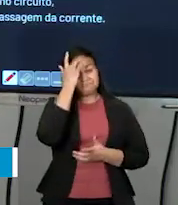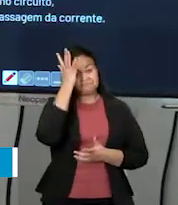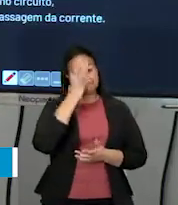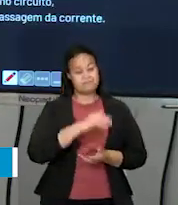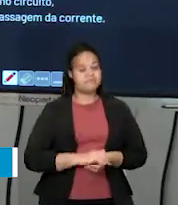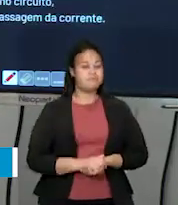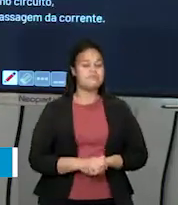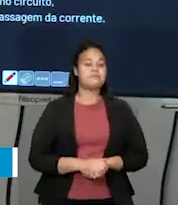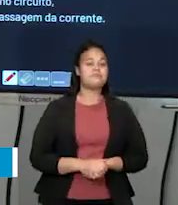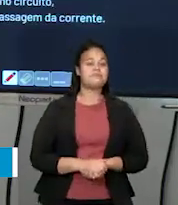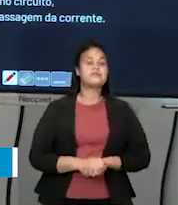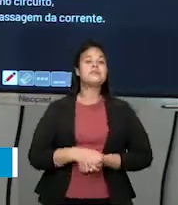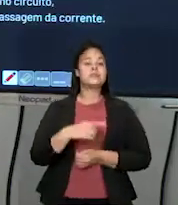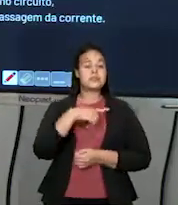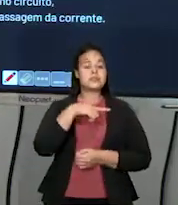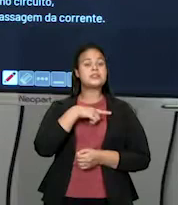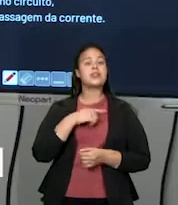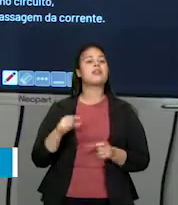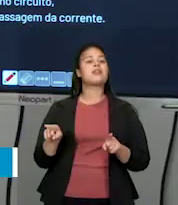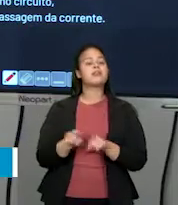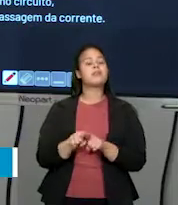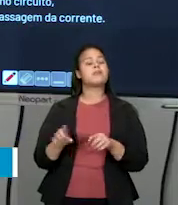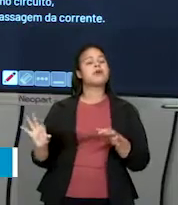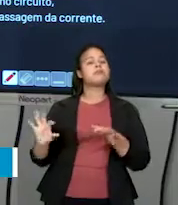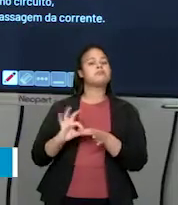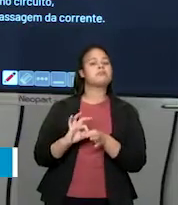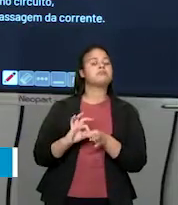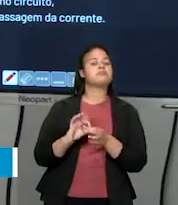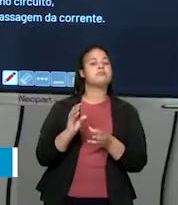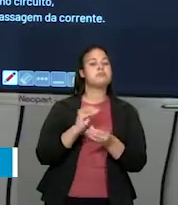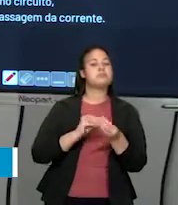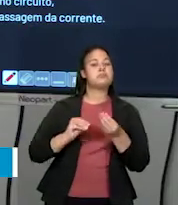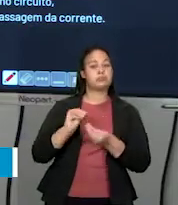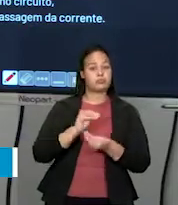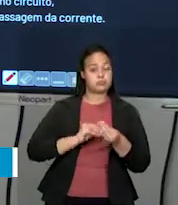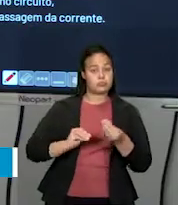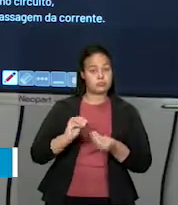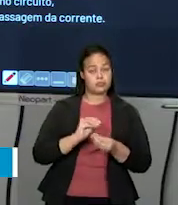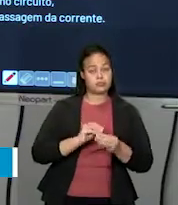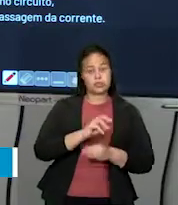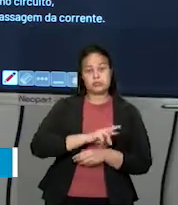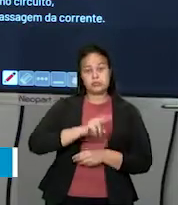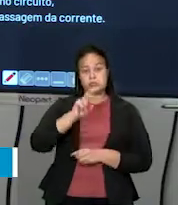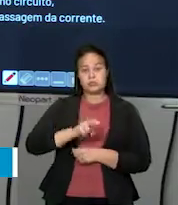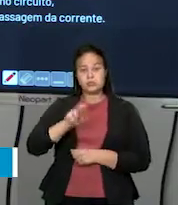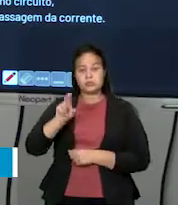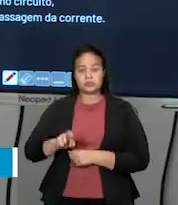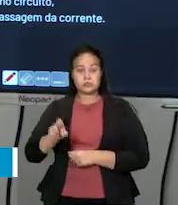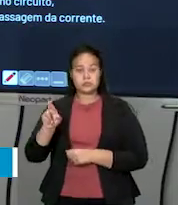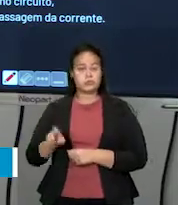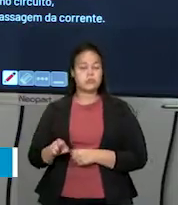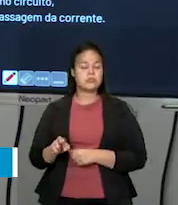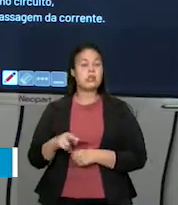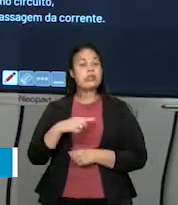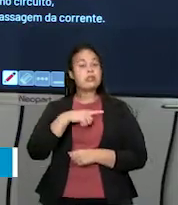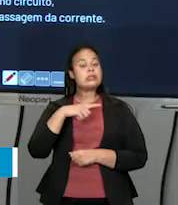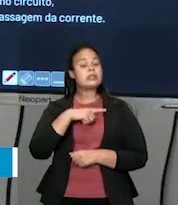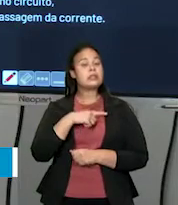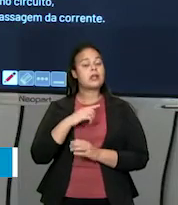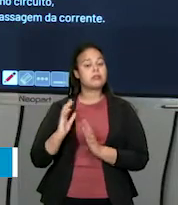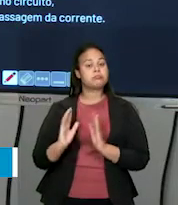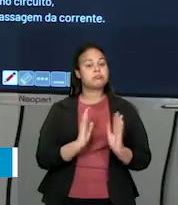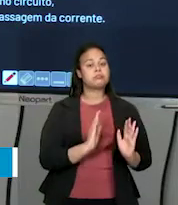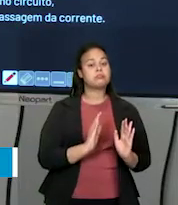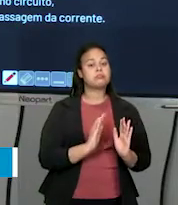Temos ainda a associação mista de resistores. Na associação mista, vão ter partes